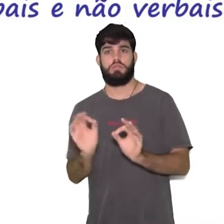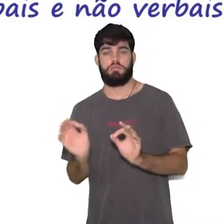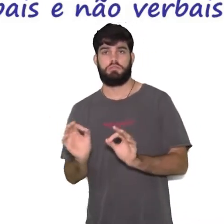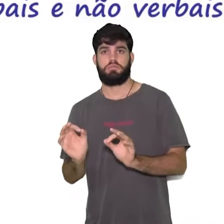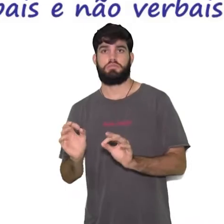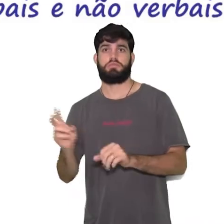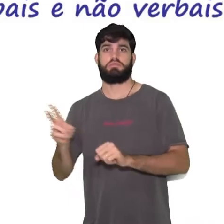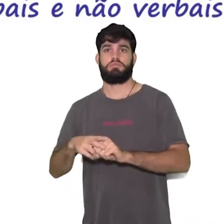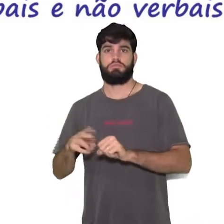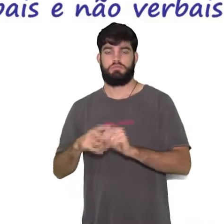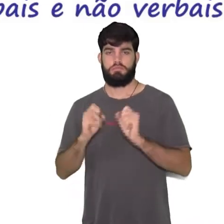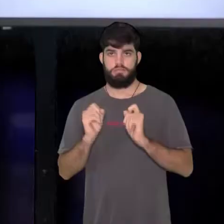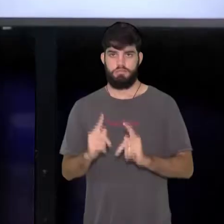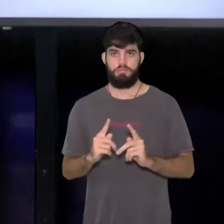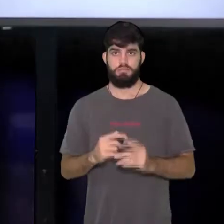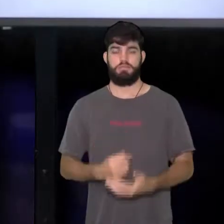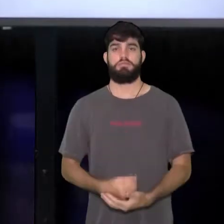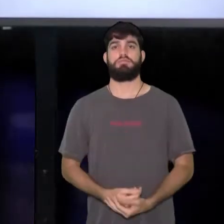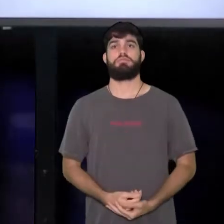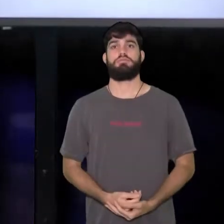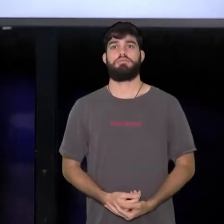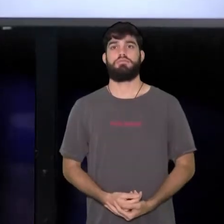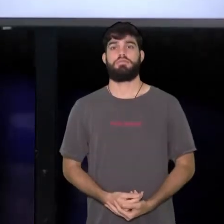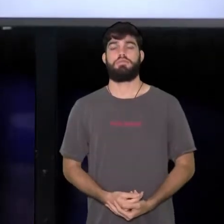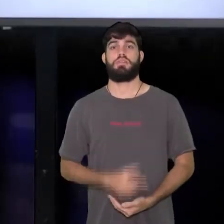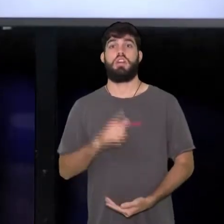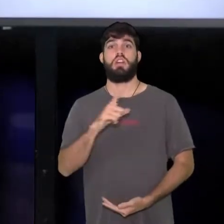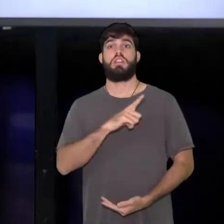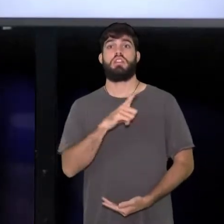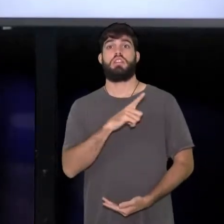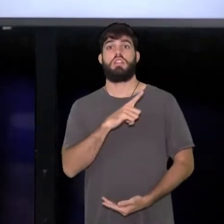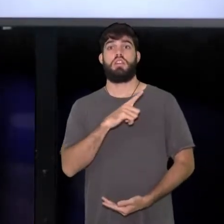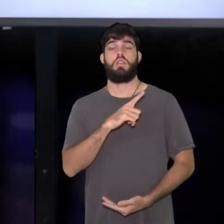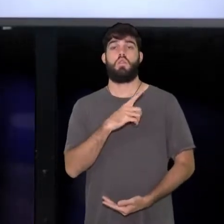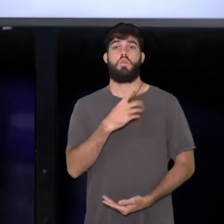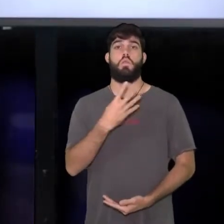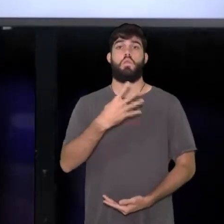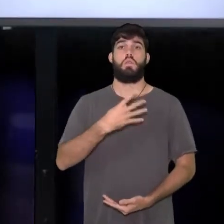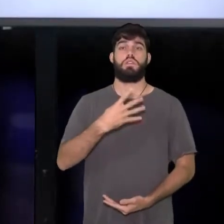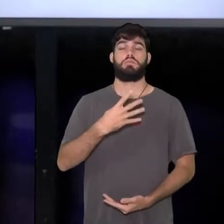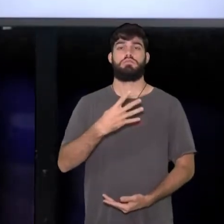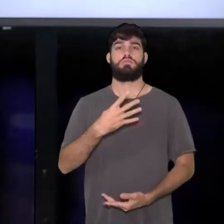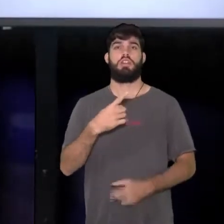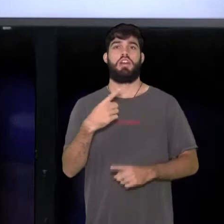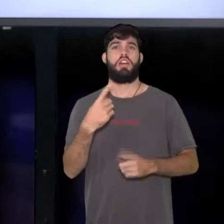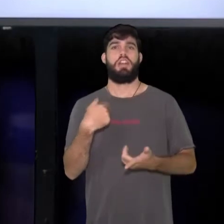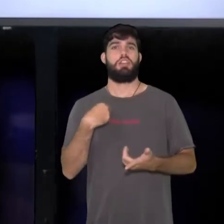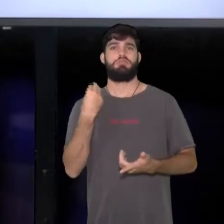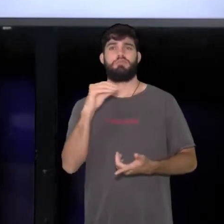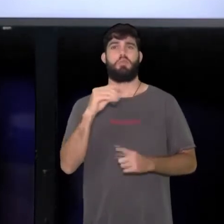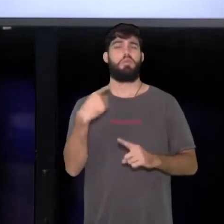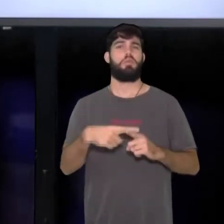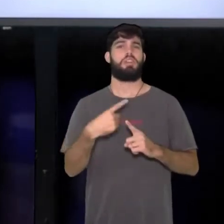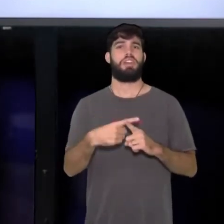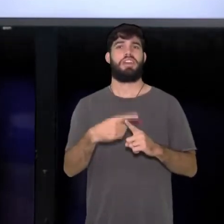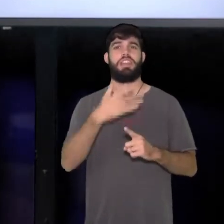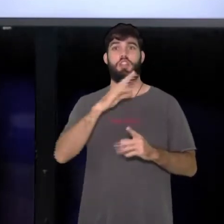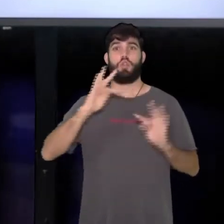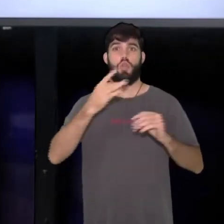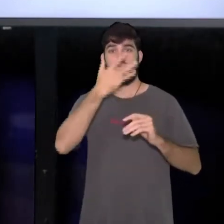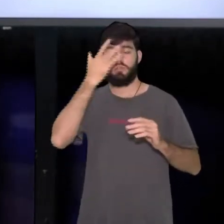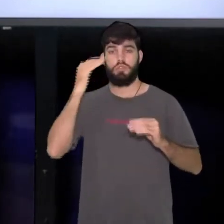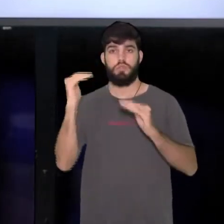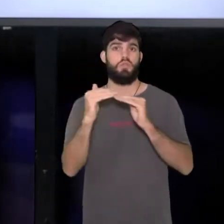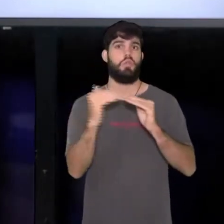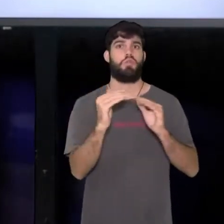não verbais. Tem um quarto tipo de linguagem que eu não coloquei aqui para vocês porque ele não é consenso entre os gramáticos, mas eu vou trazer